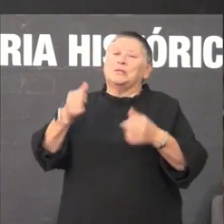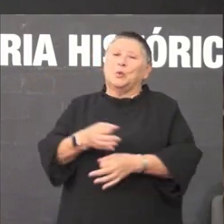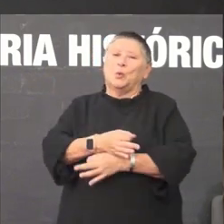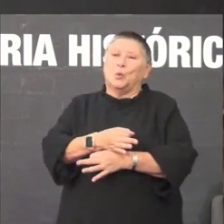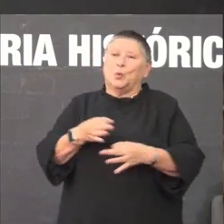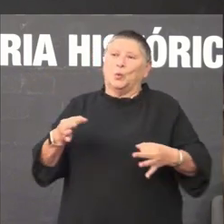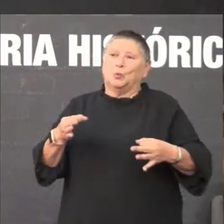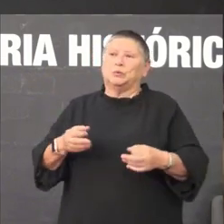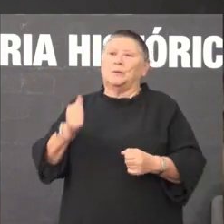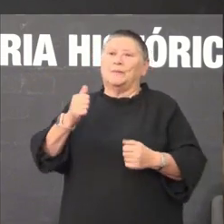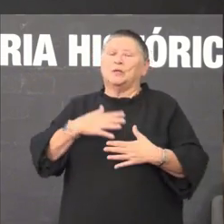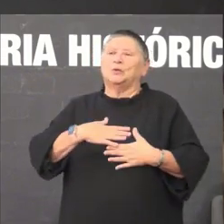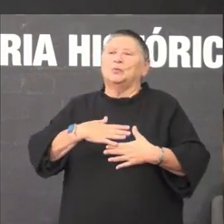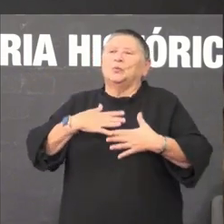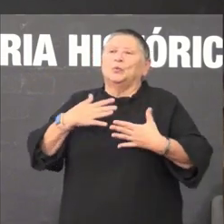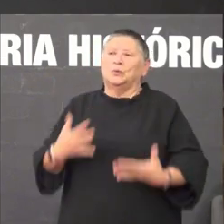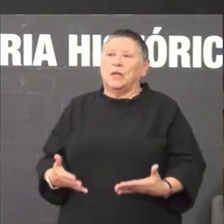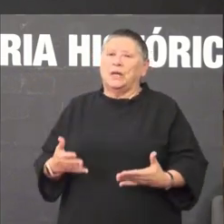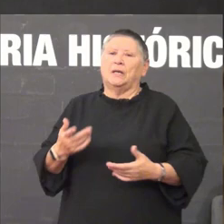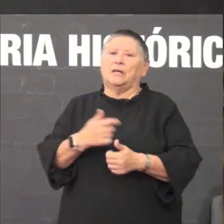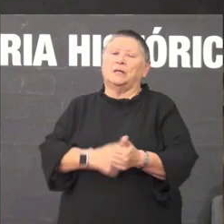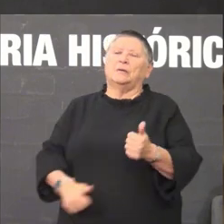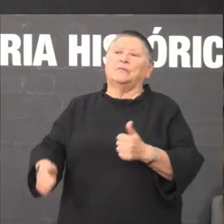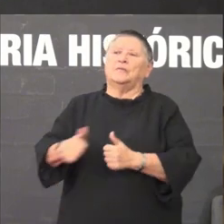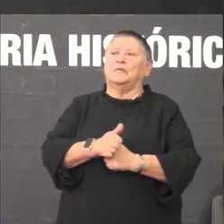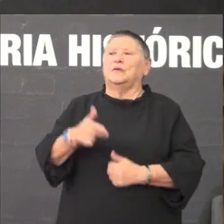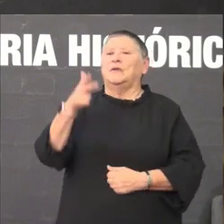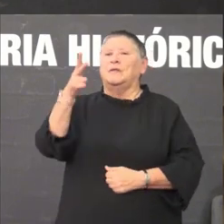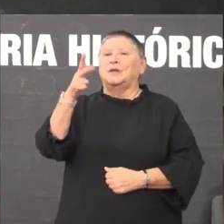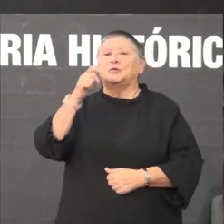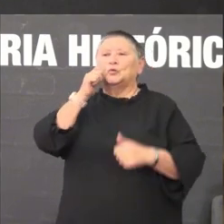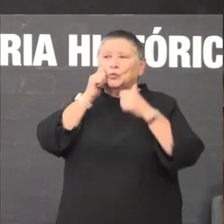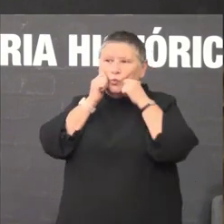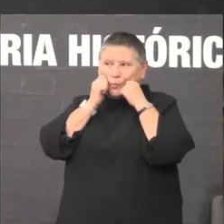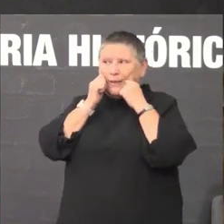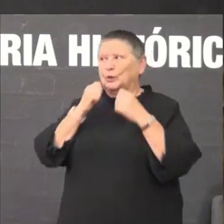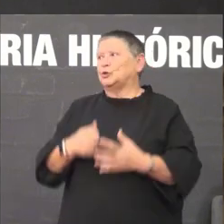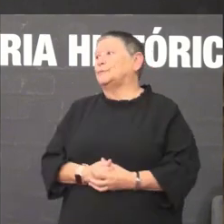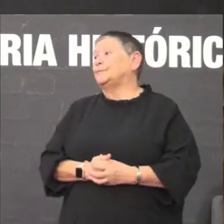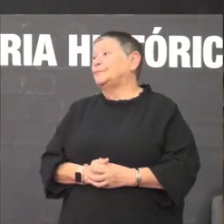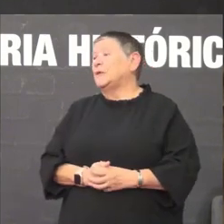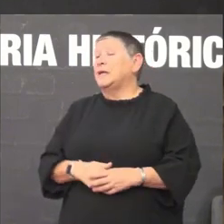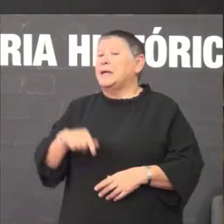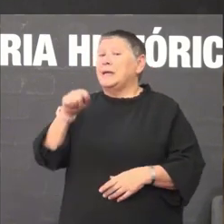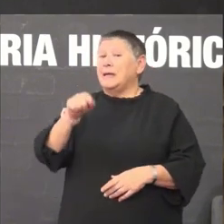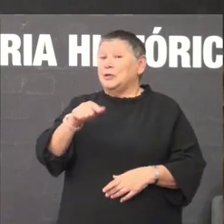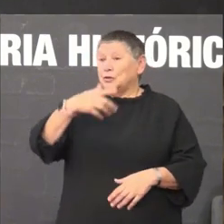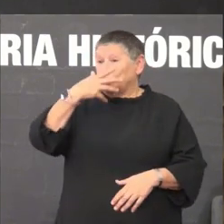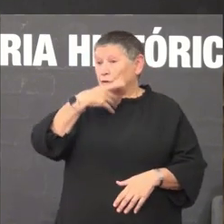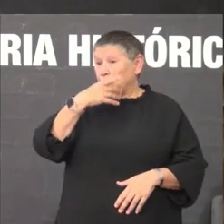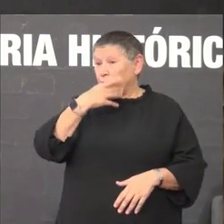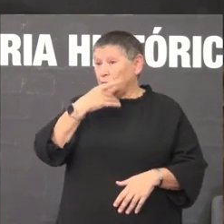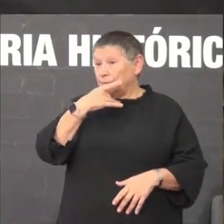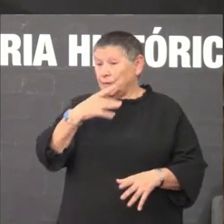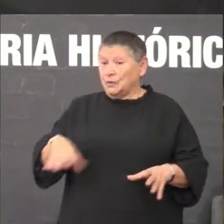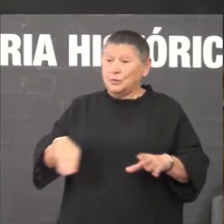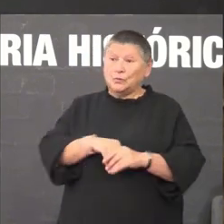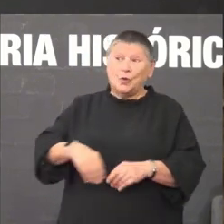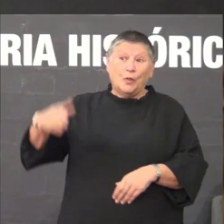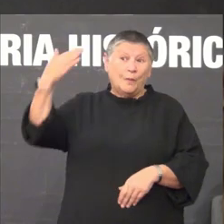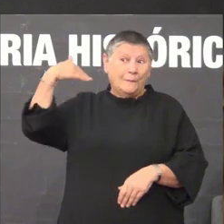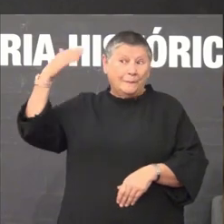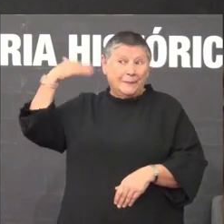mais igualitária e com respeito pelos direitos humanos. Este, o desconhecimento do passado, e sobretudo